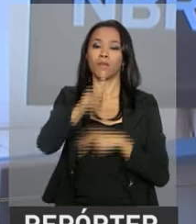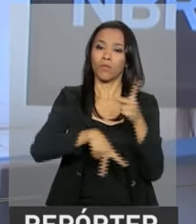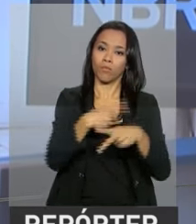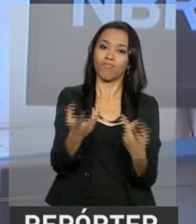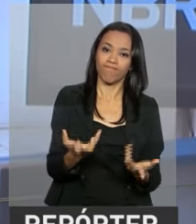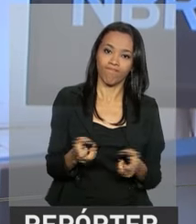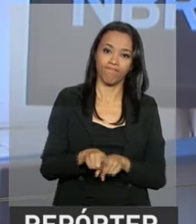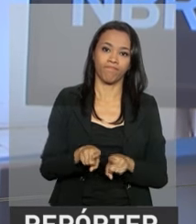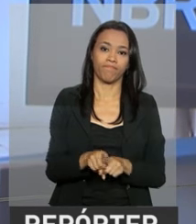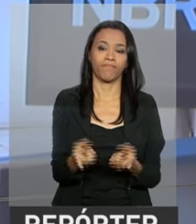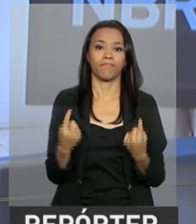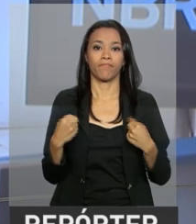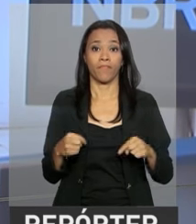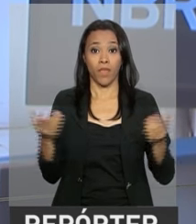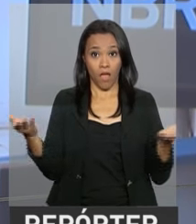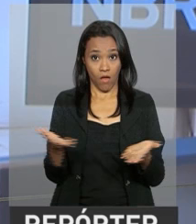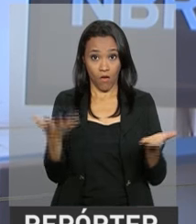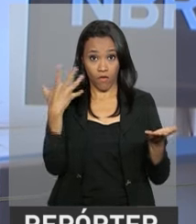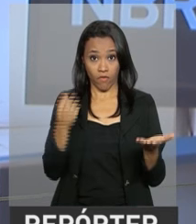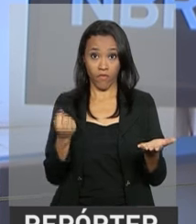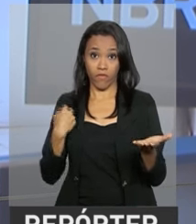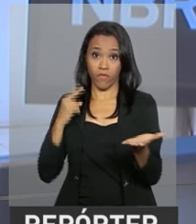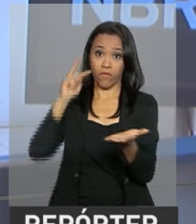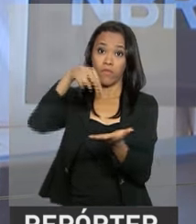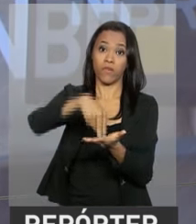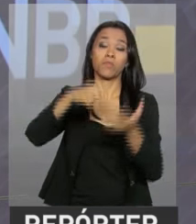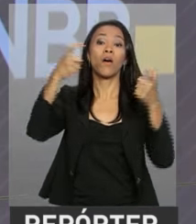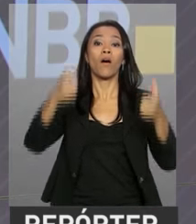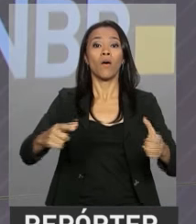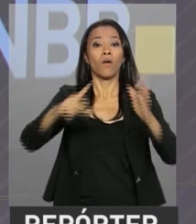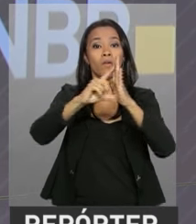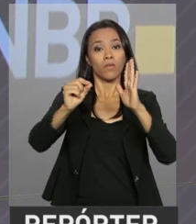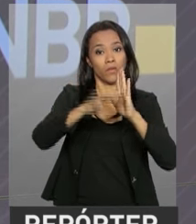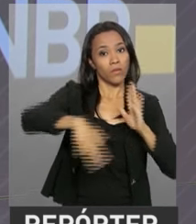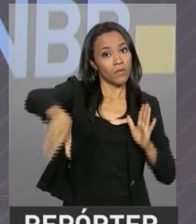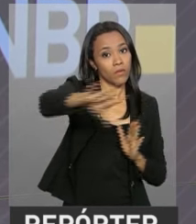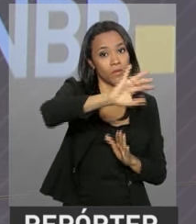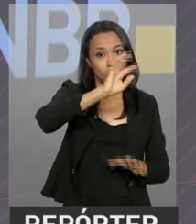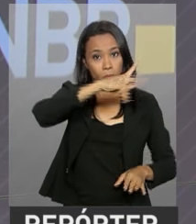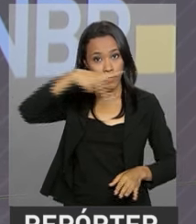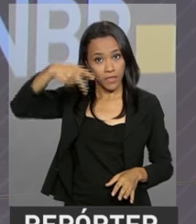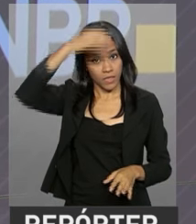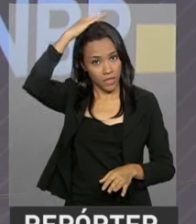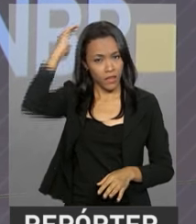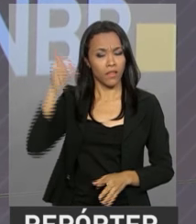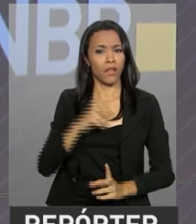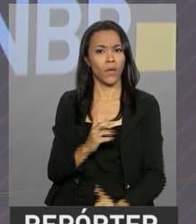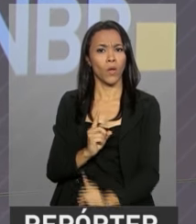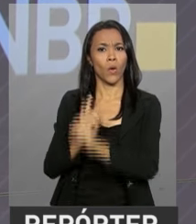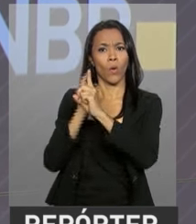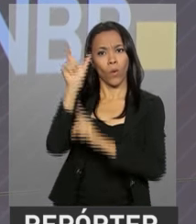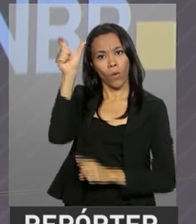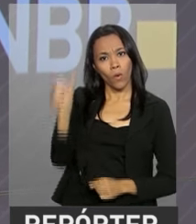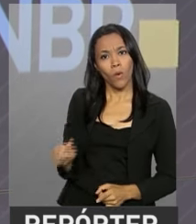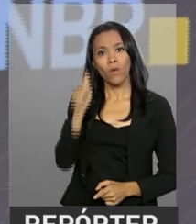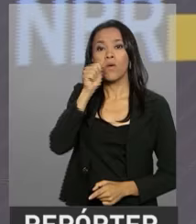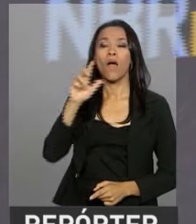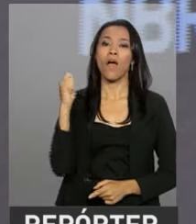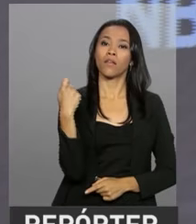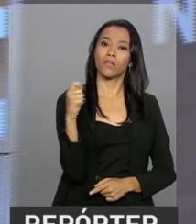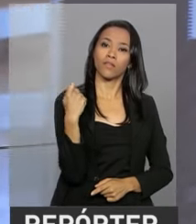momento e agora vamos ao vivo ao Palácio do Planalto Porque hoje o presidente temer tem encontro com a chancel da